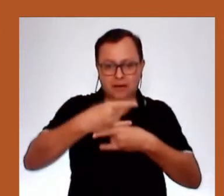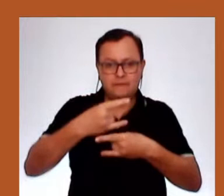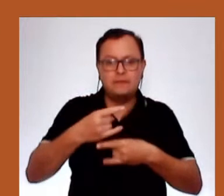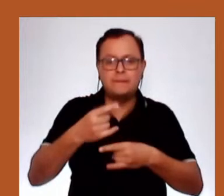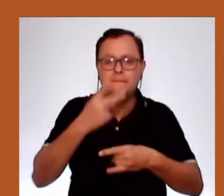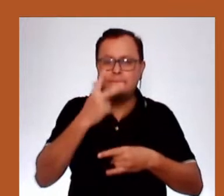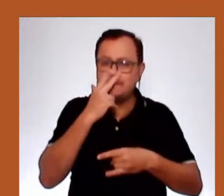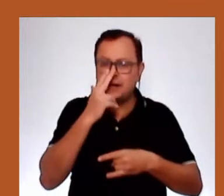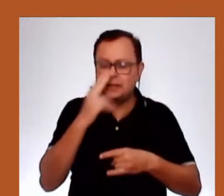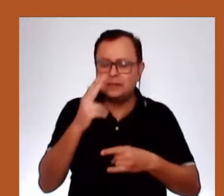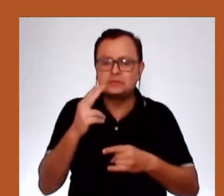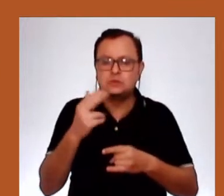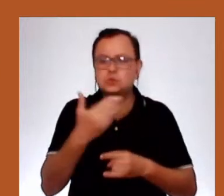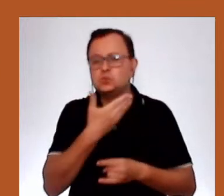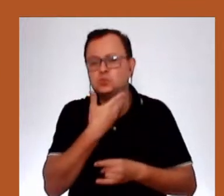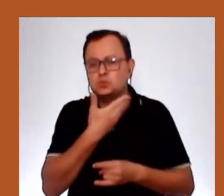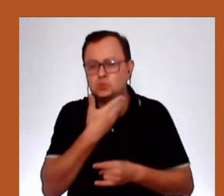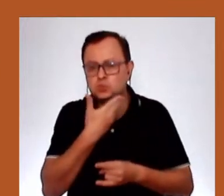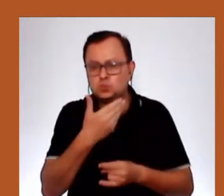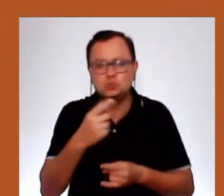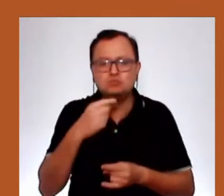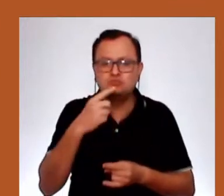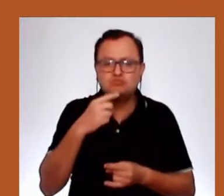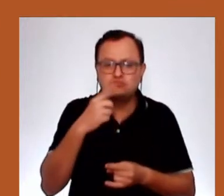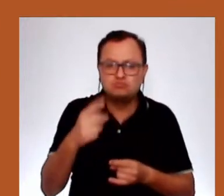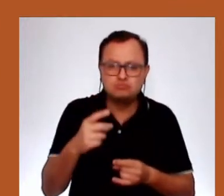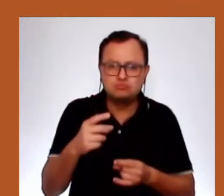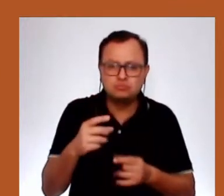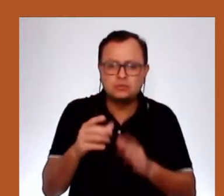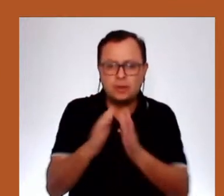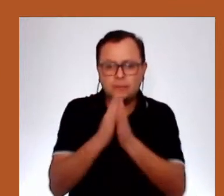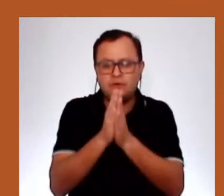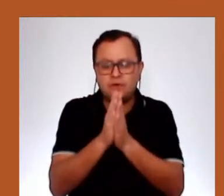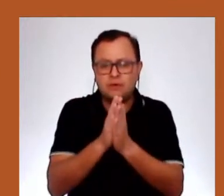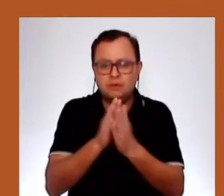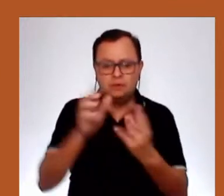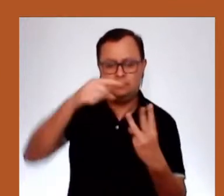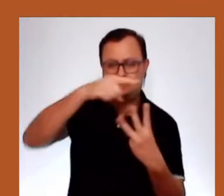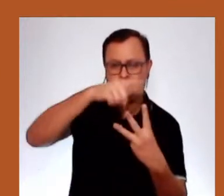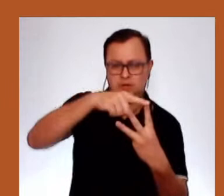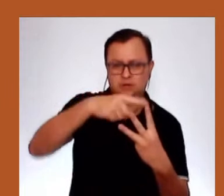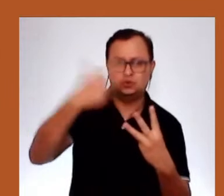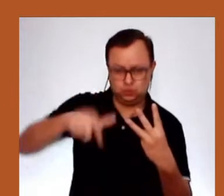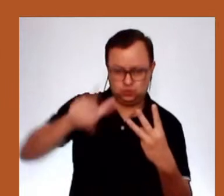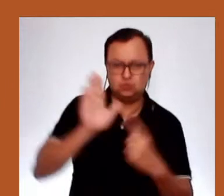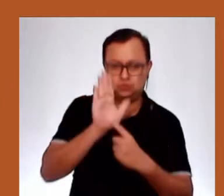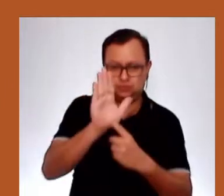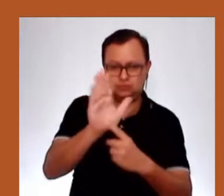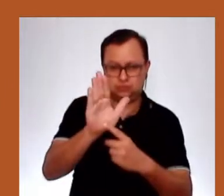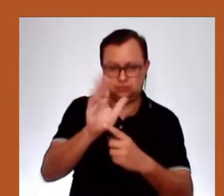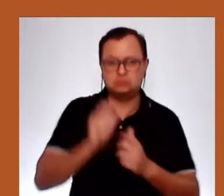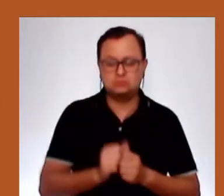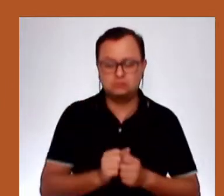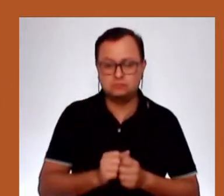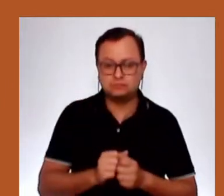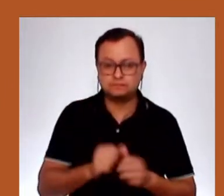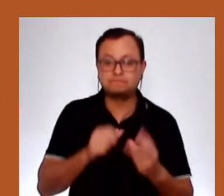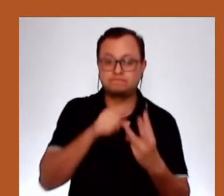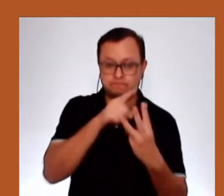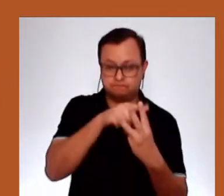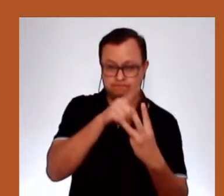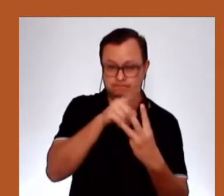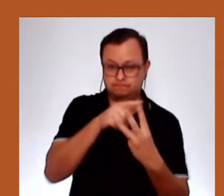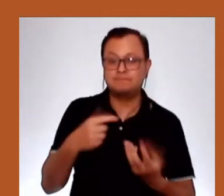sério? A professora queira se apresentar de novo. É, Vera, pode se apresentar. Bom, eu